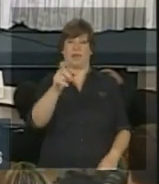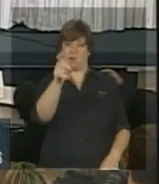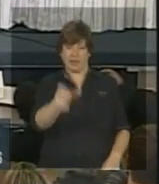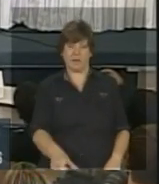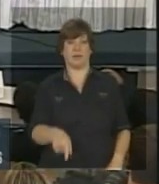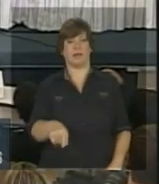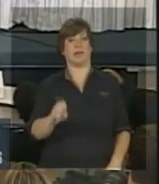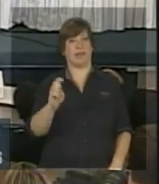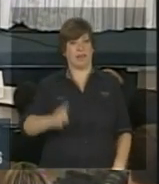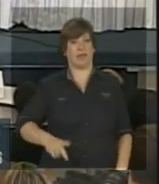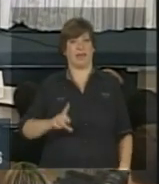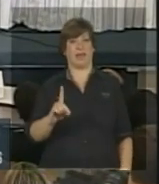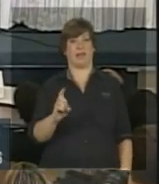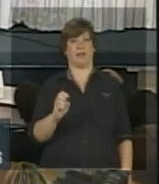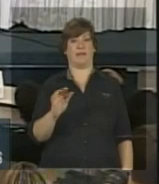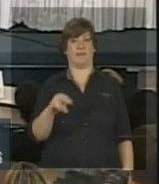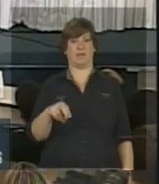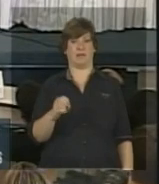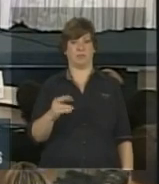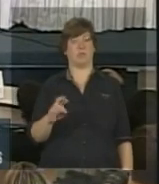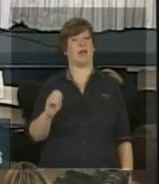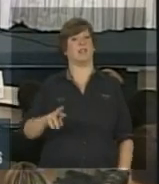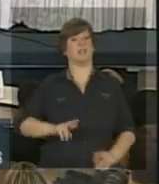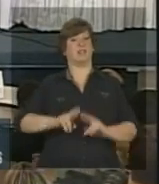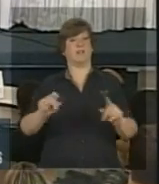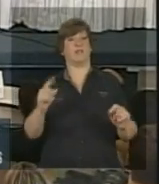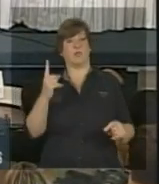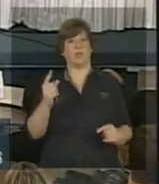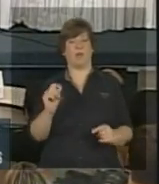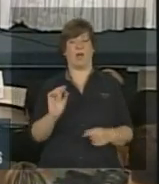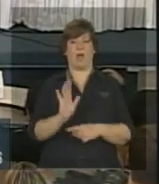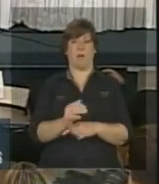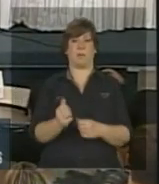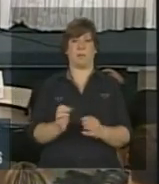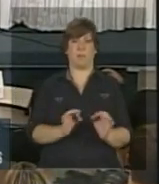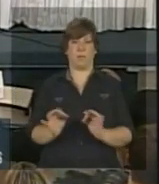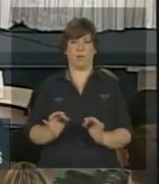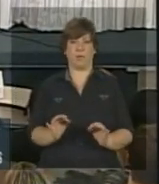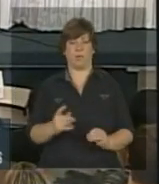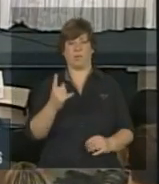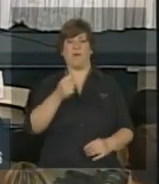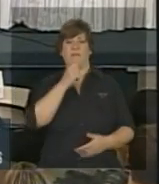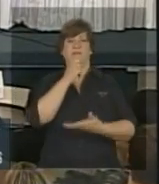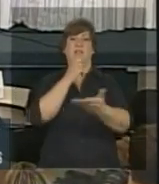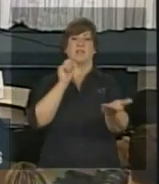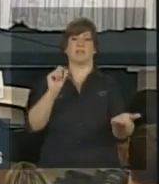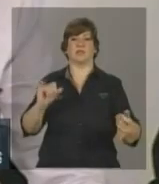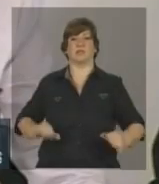defensor é diferente do apoio a uma vítima e testemunha ameaçada de morte.